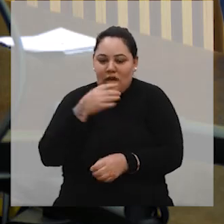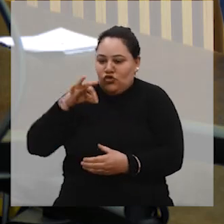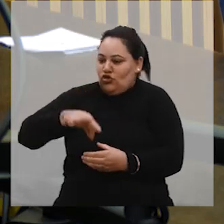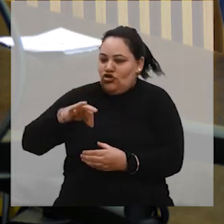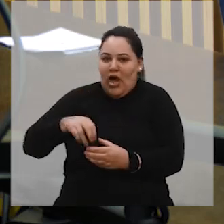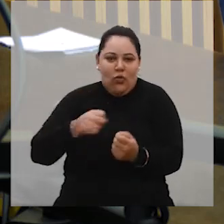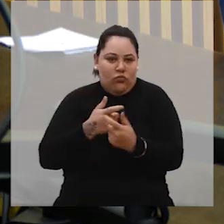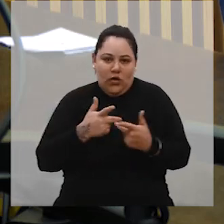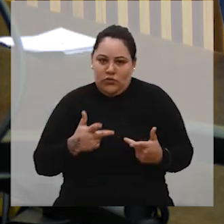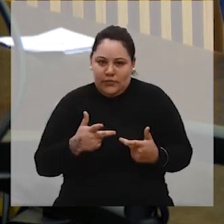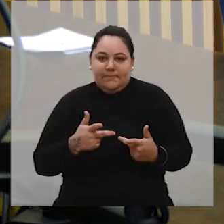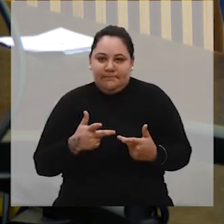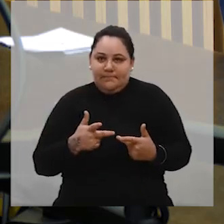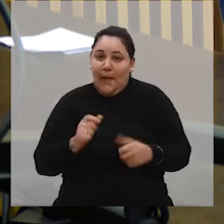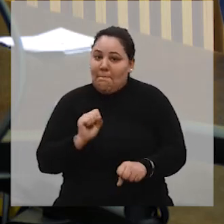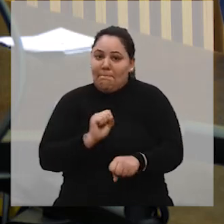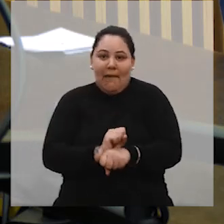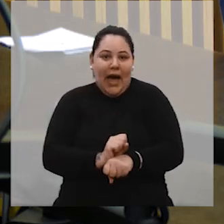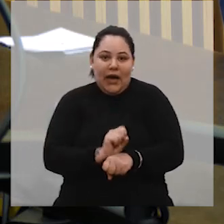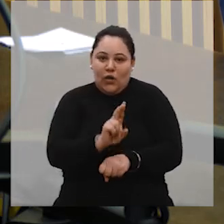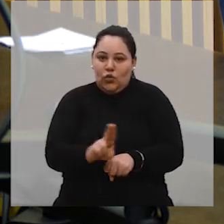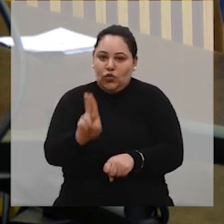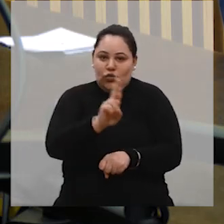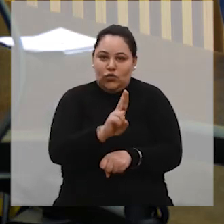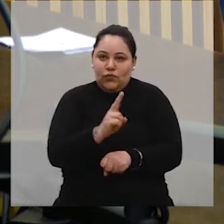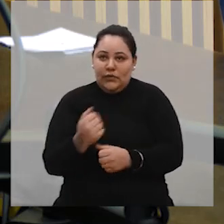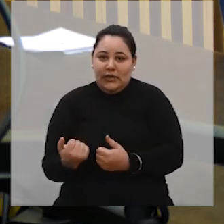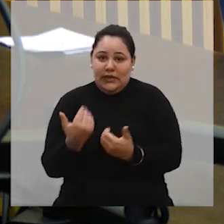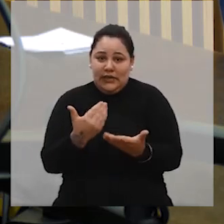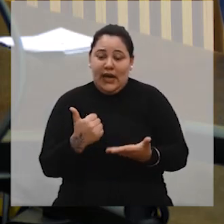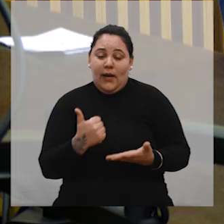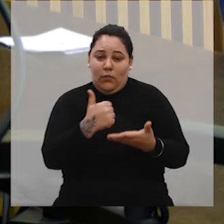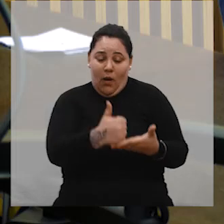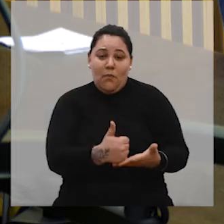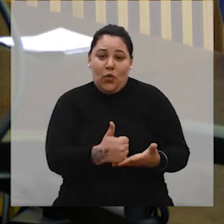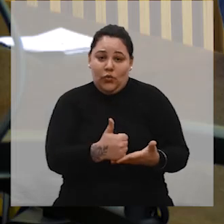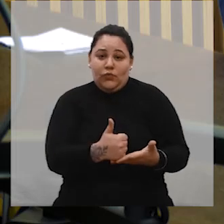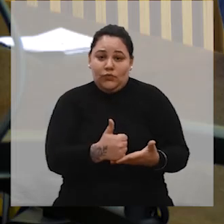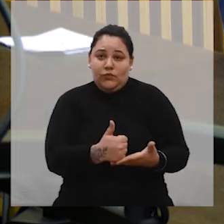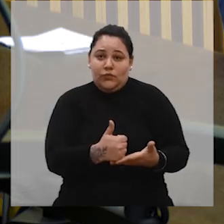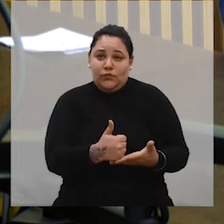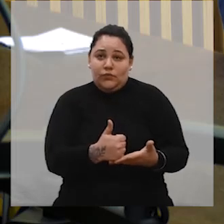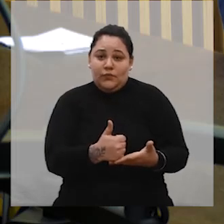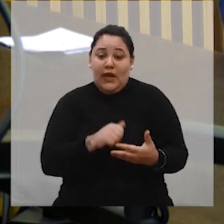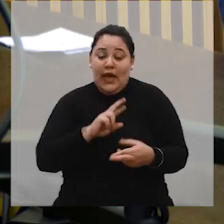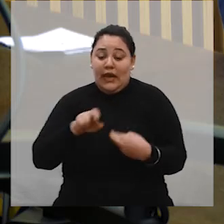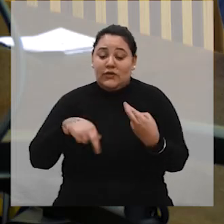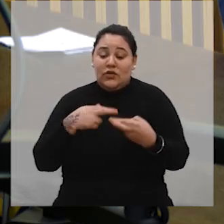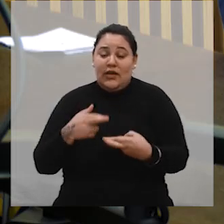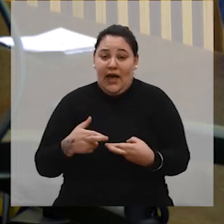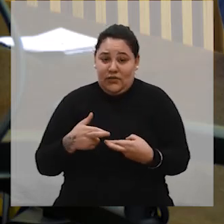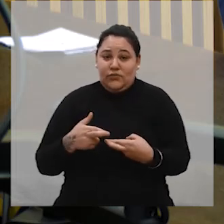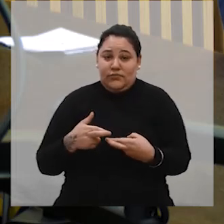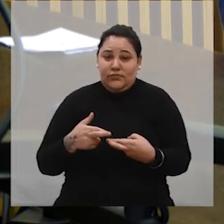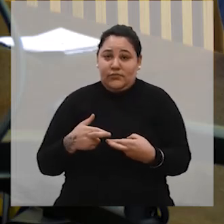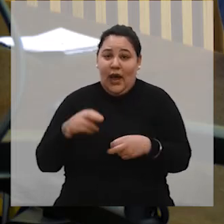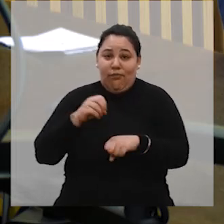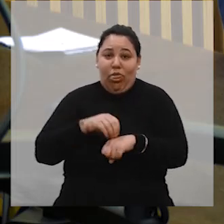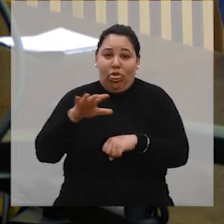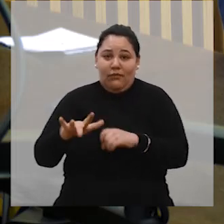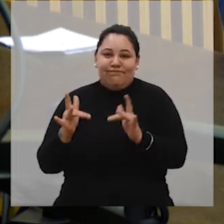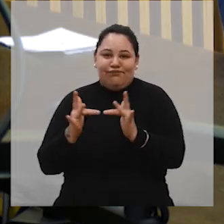erva e dar suporte com sintomáticos. E em relação à doença autoimune, então nós